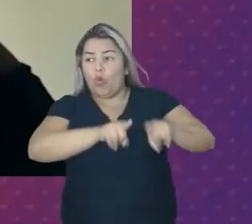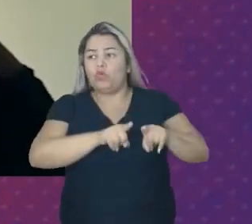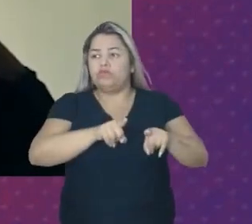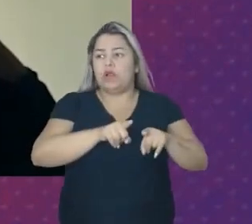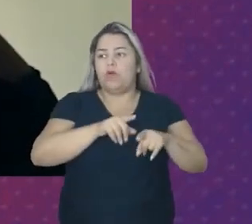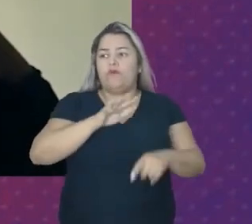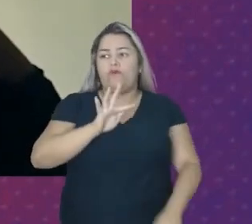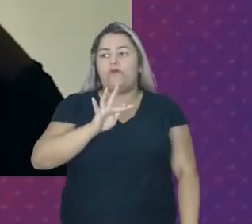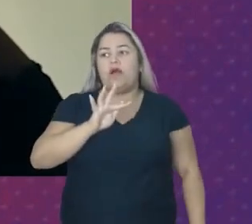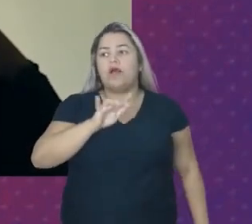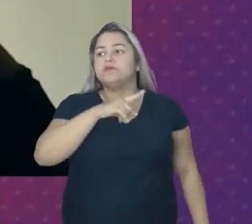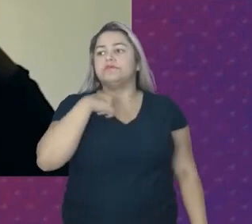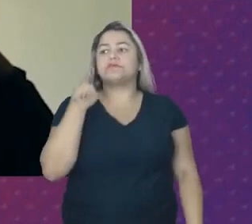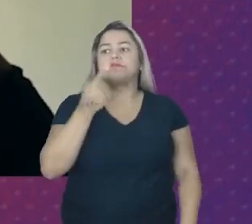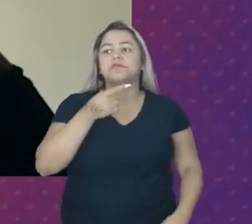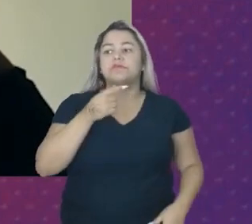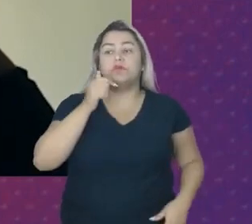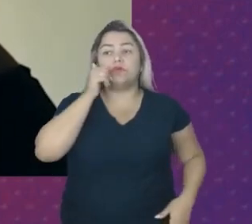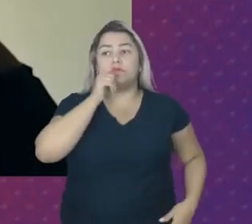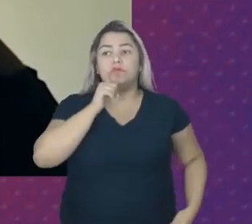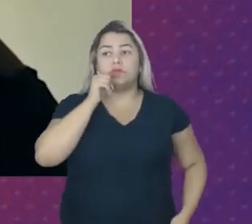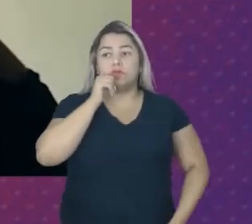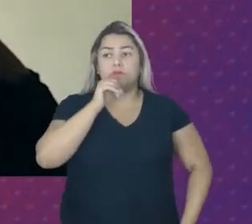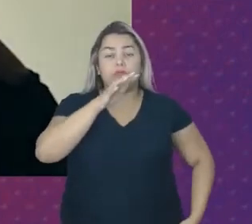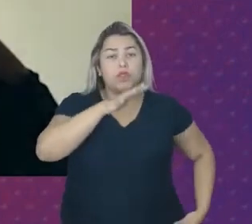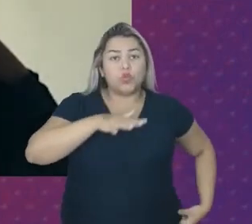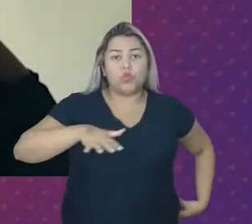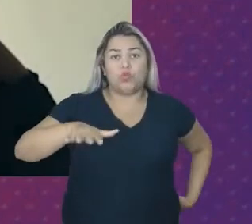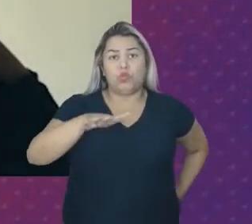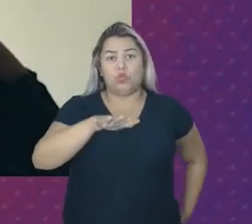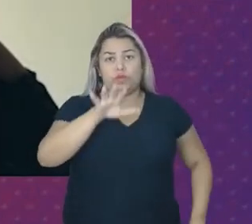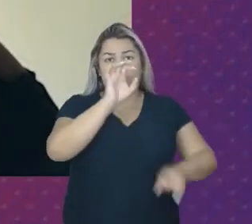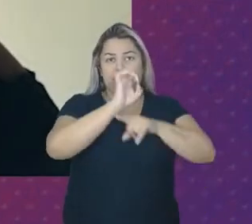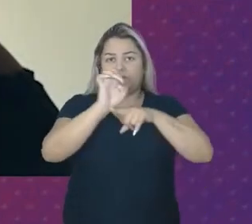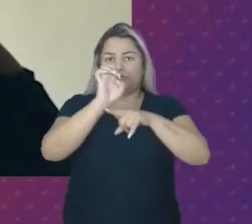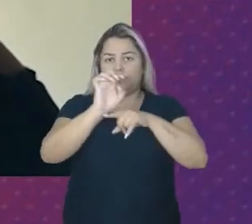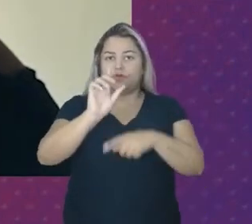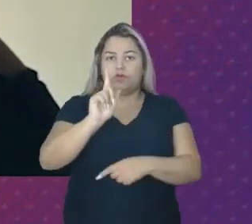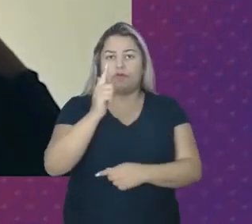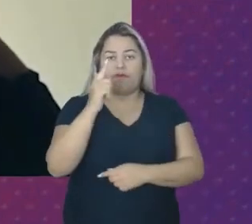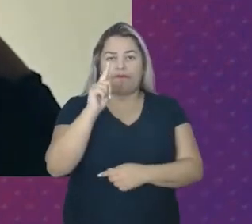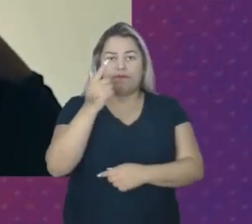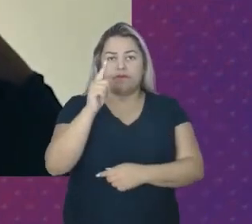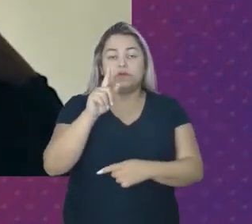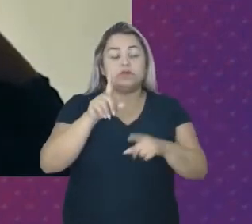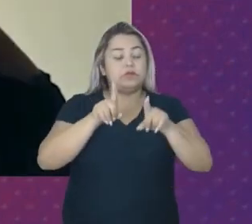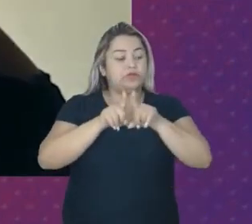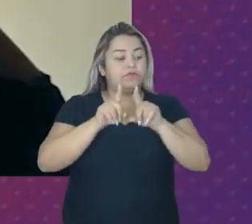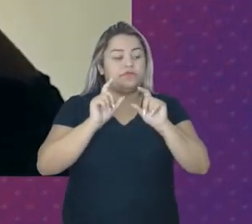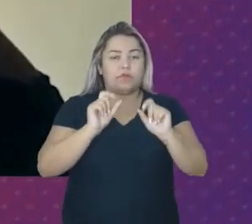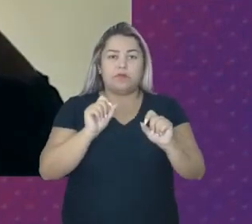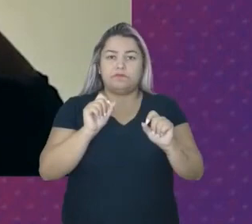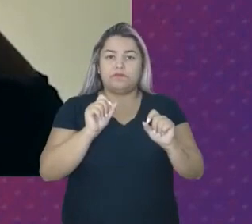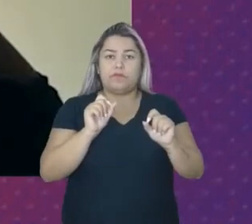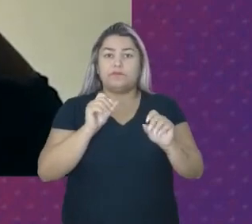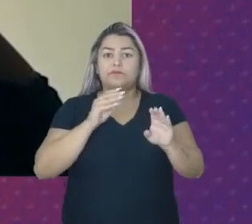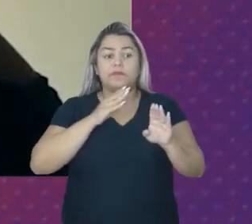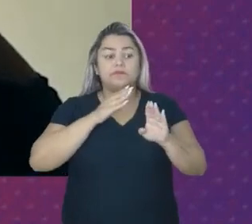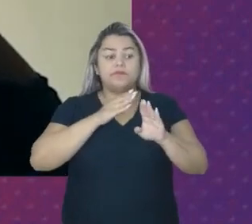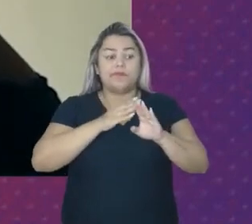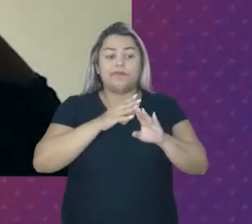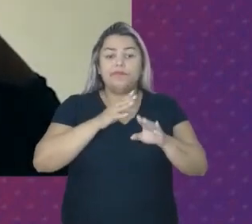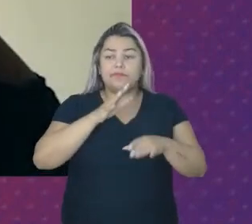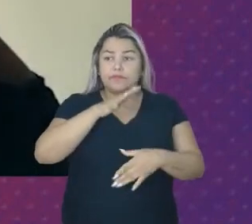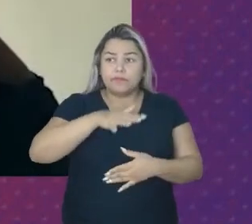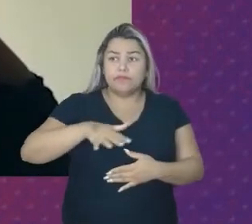violências, são de interesse direto do meu público no estado de Goiás. Ele vem de interesse direto ao meu público dessas